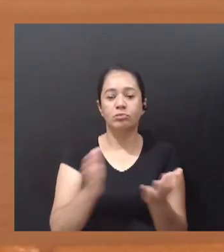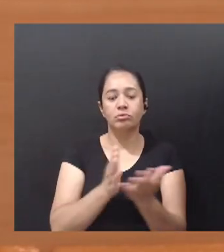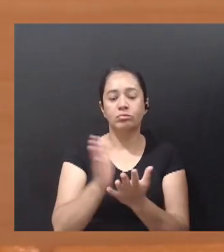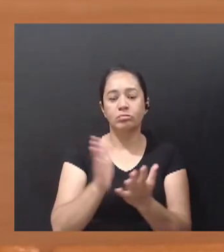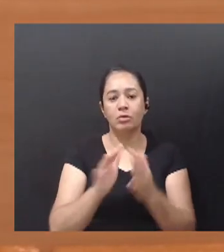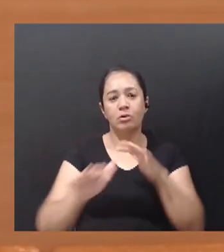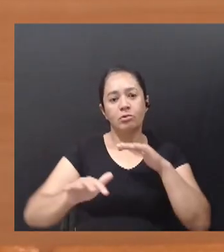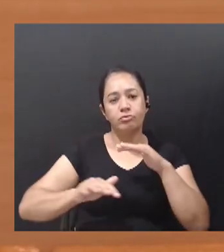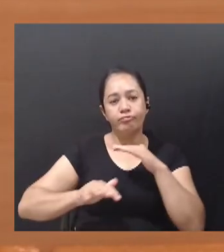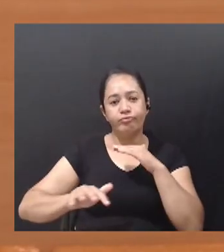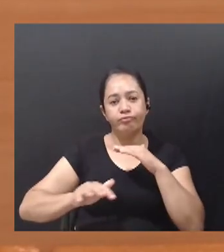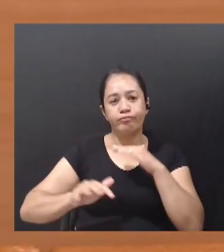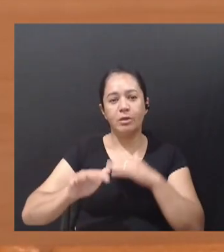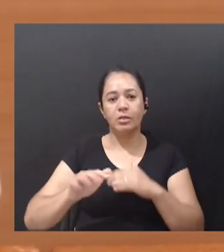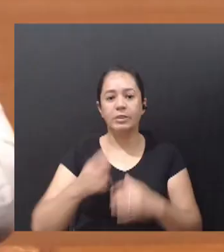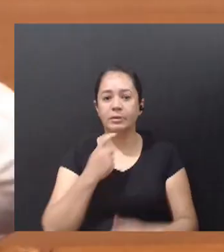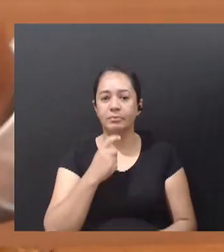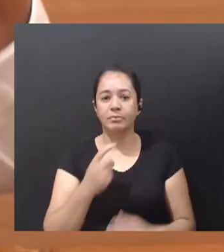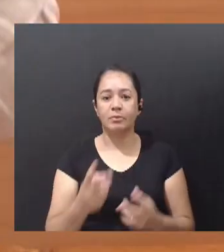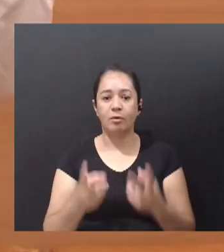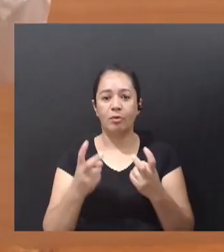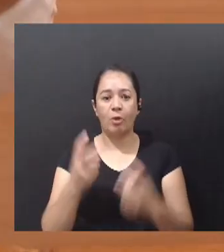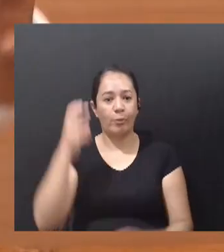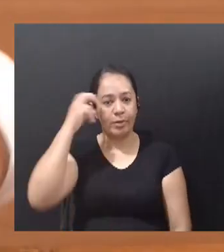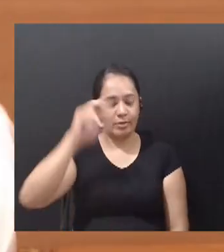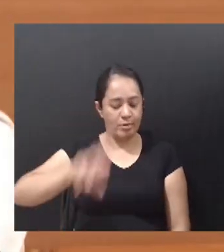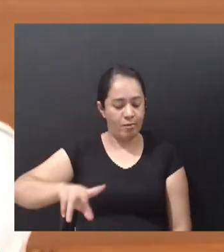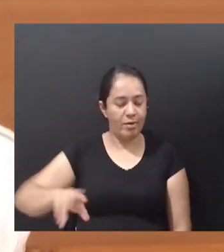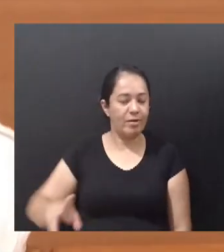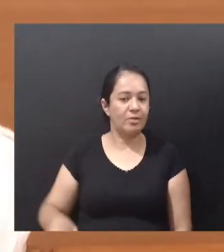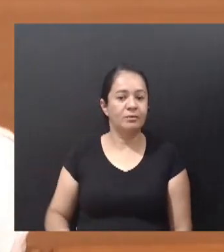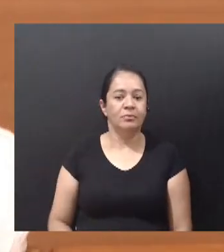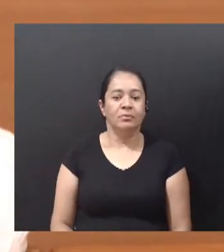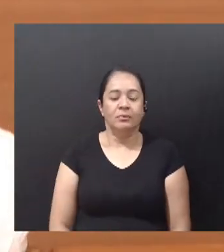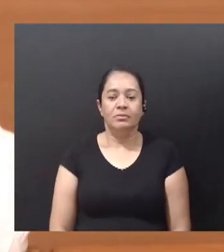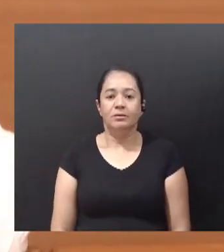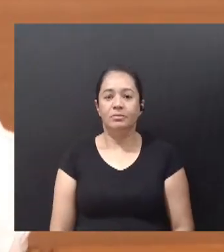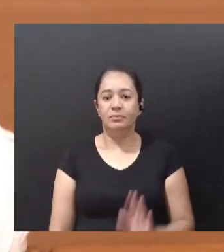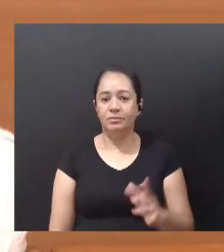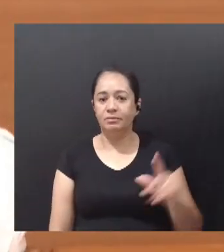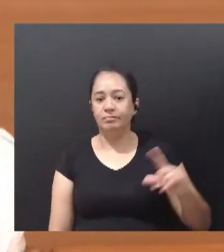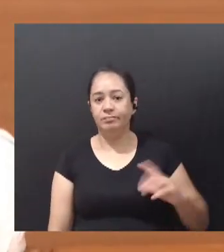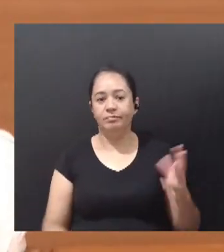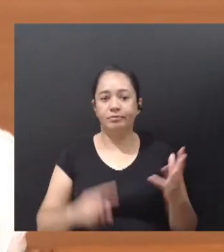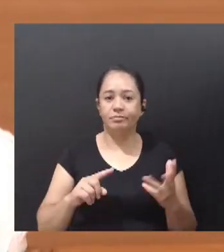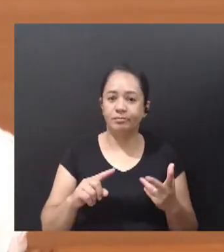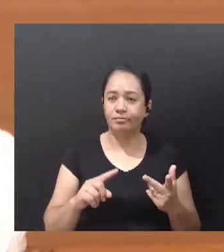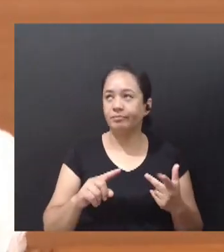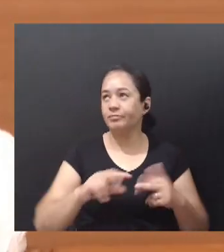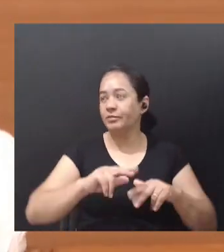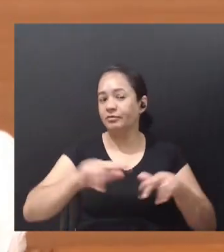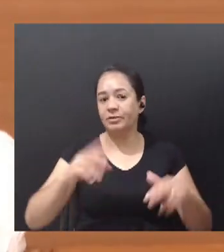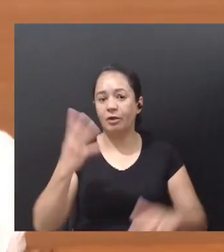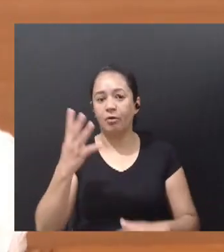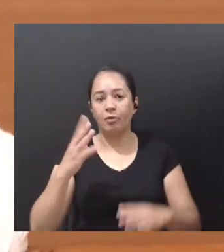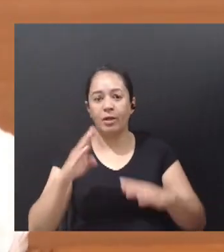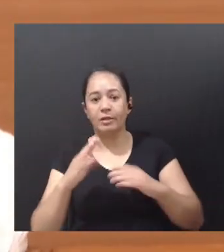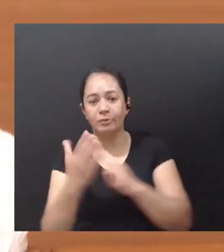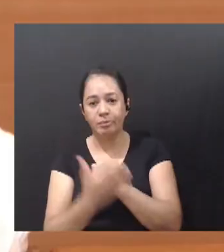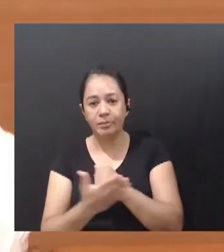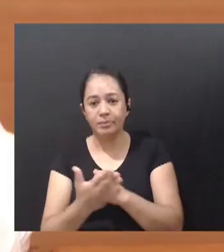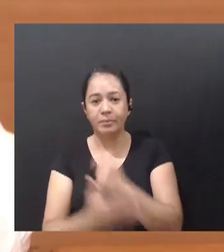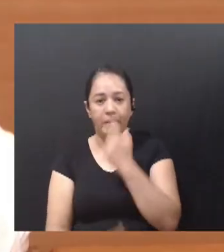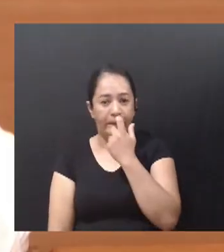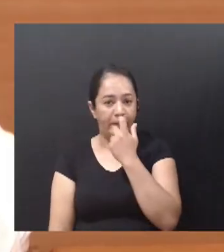era reconhecido como segmento cultural, né? Apesar de já ter Rap Company, apesar de já ter Quatro Bases, apesar de já ter Sistema Negro, apesar de